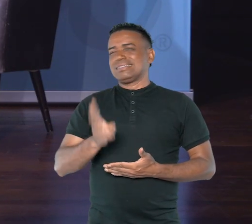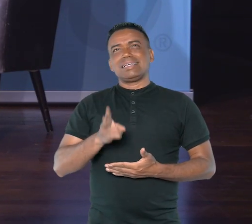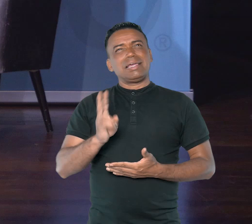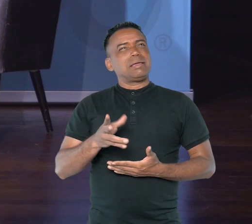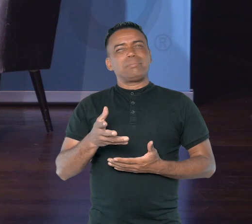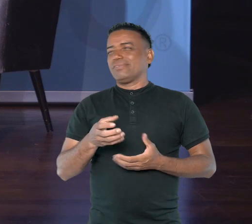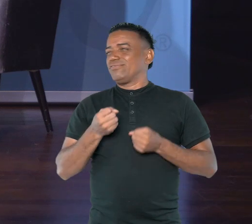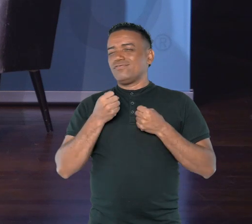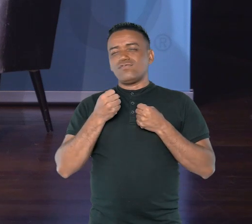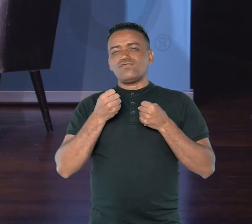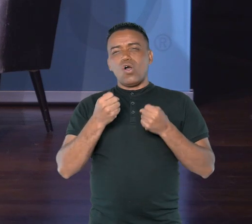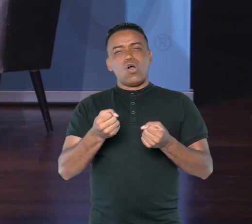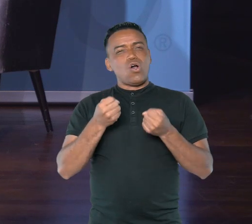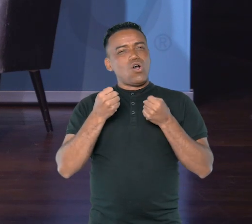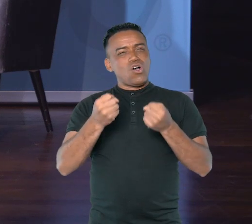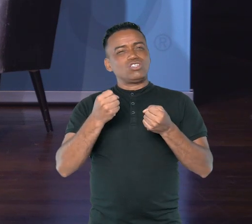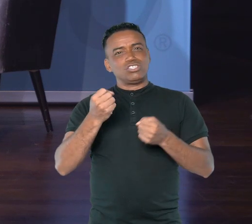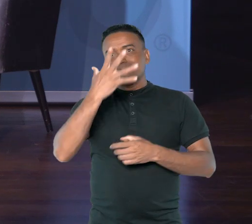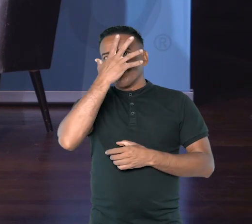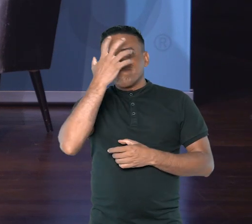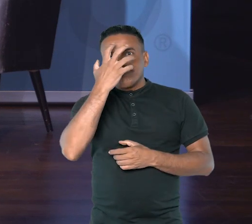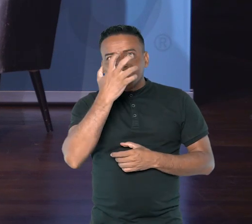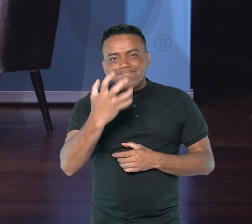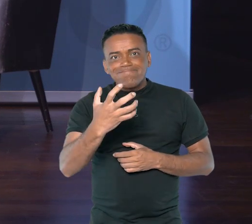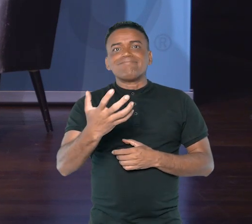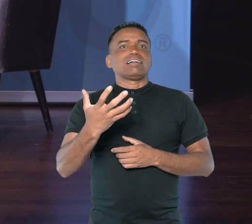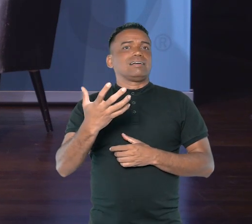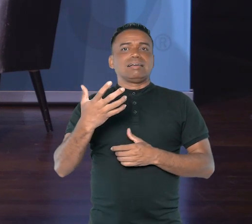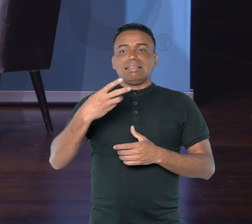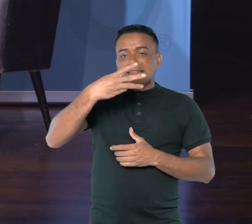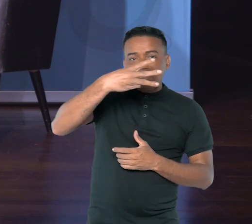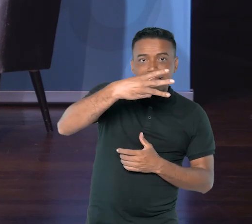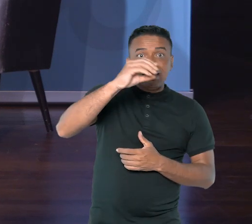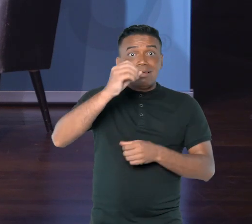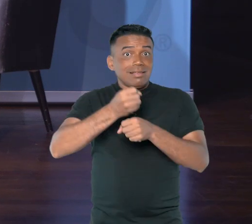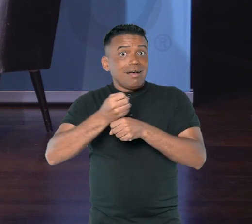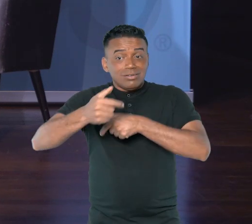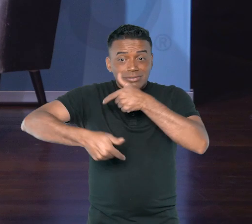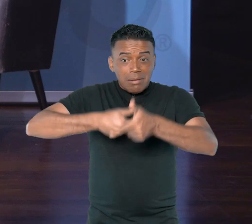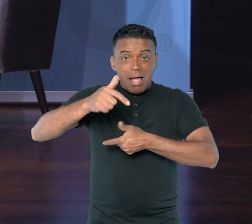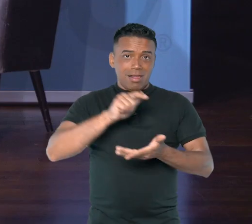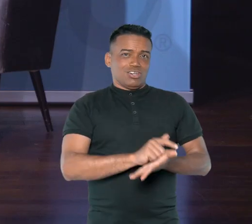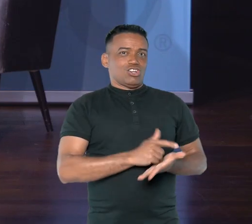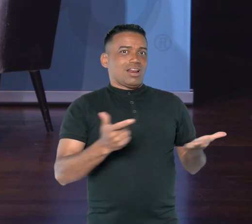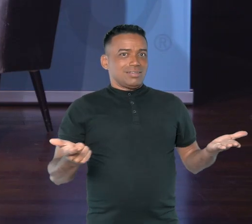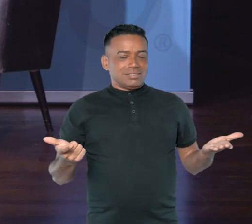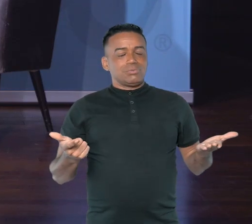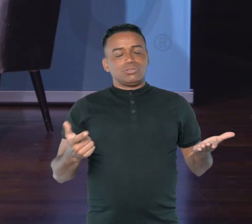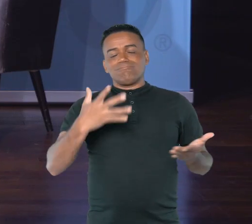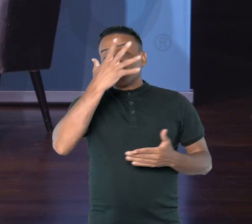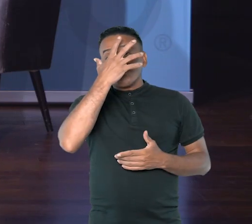mais forte, né? Que mais me capturou assim ao longo de 30 anos de jornalismo. E eu